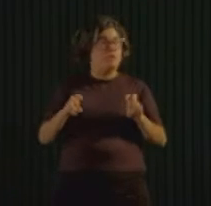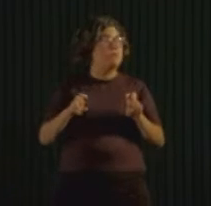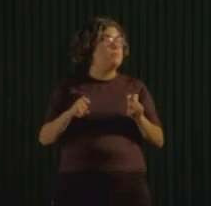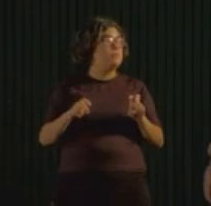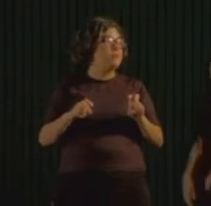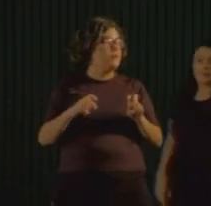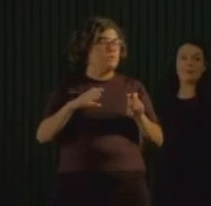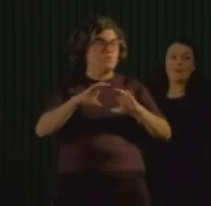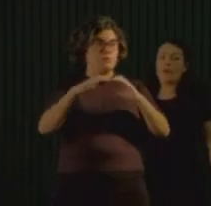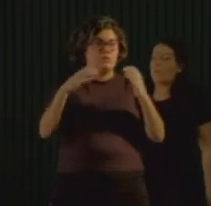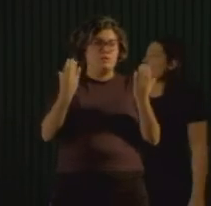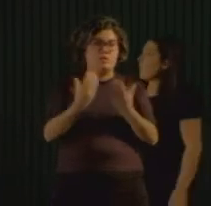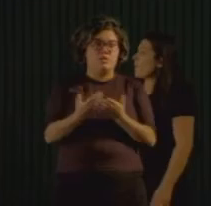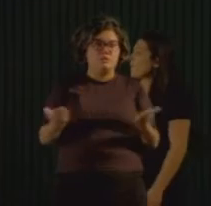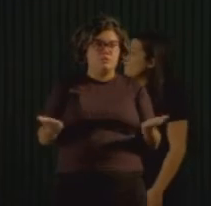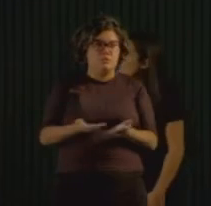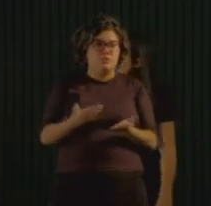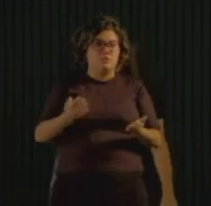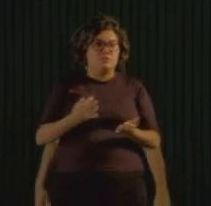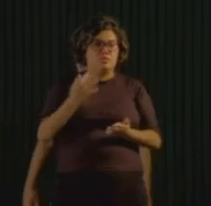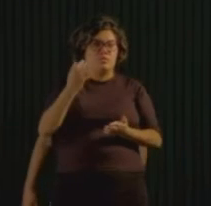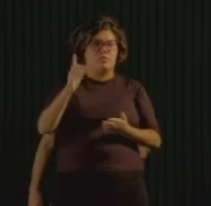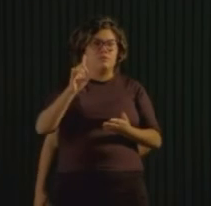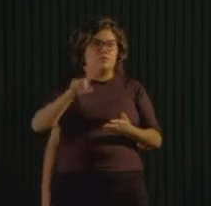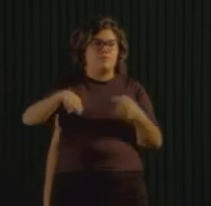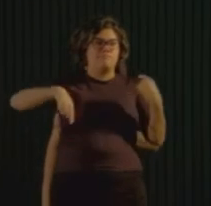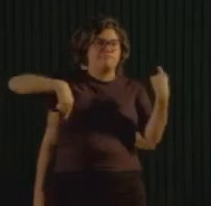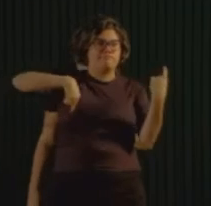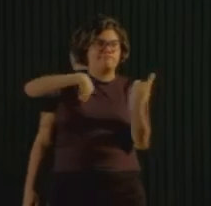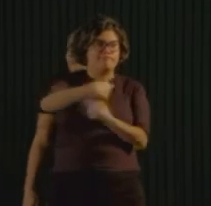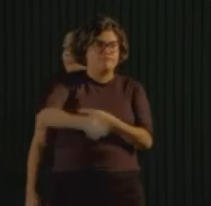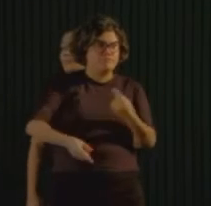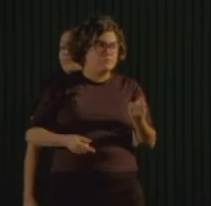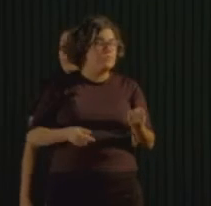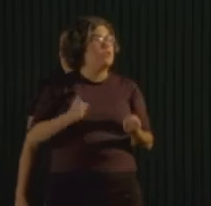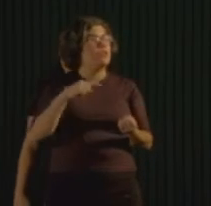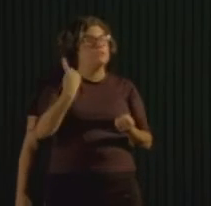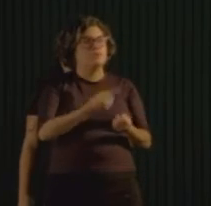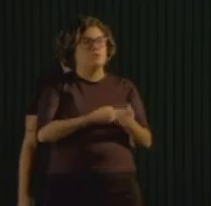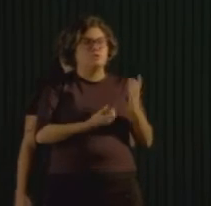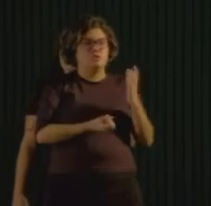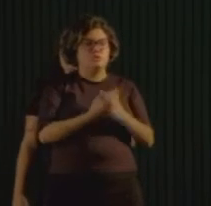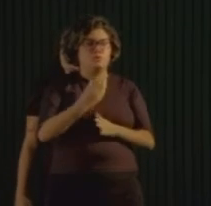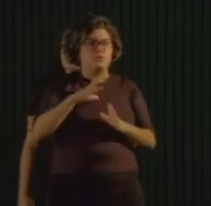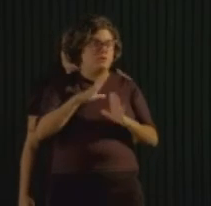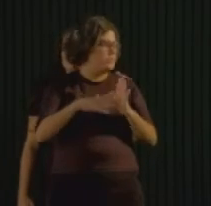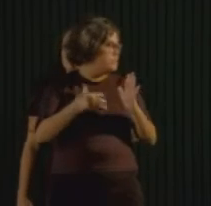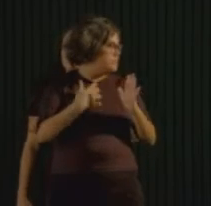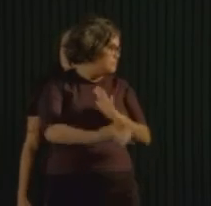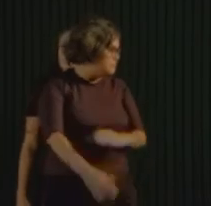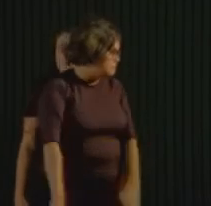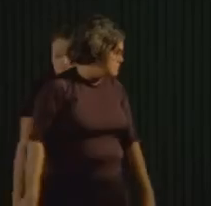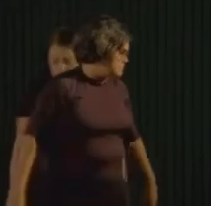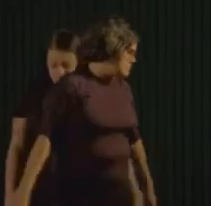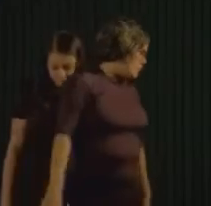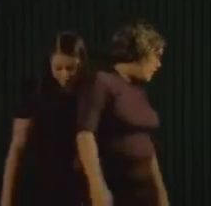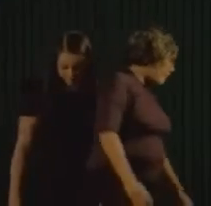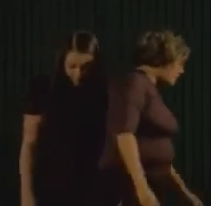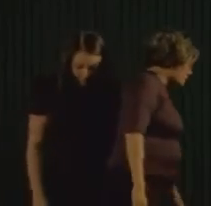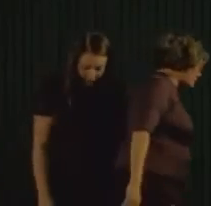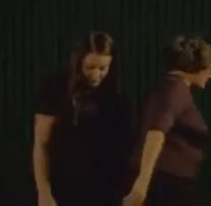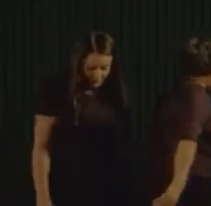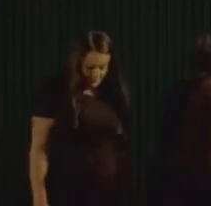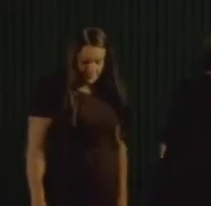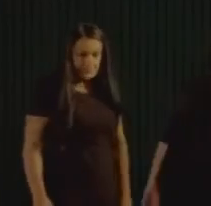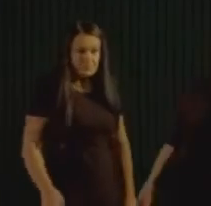o tema do congresso, que é o futuro é circular. Então, a gente criou essa matriz oceano